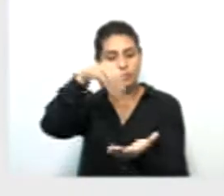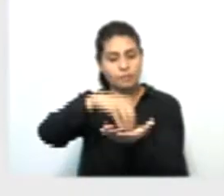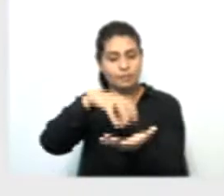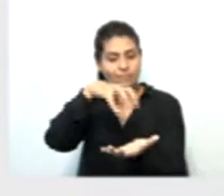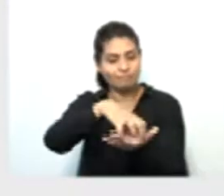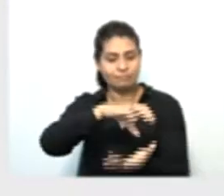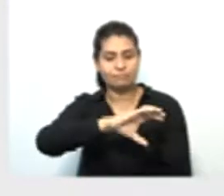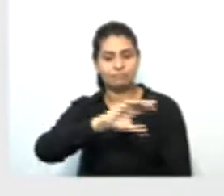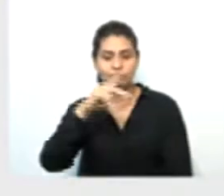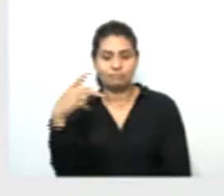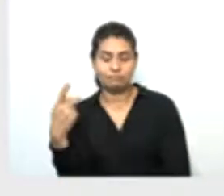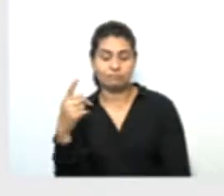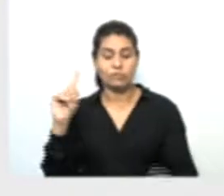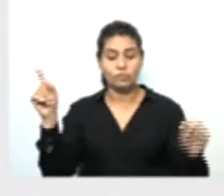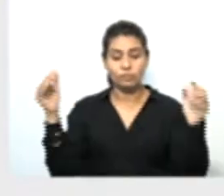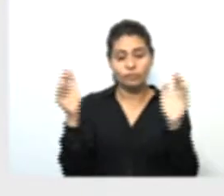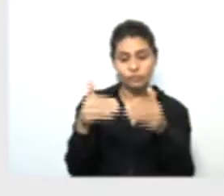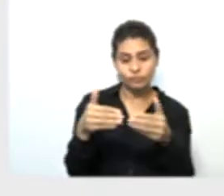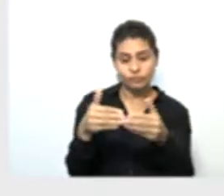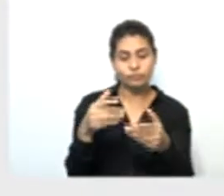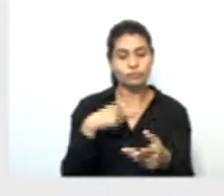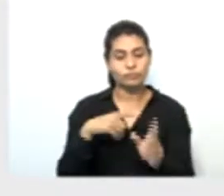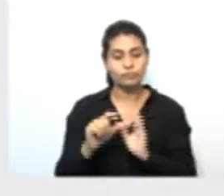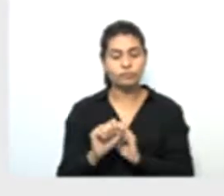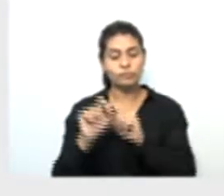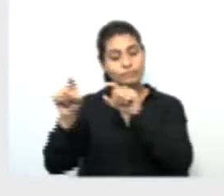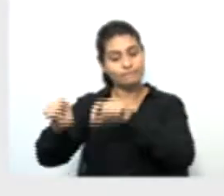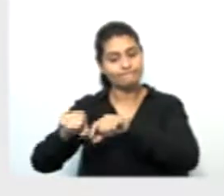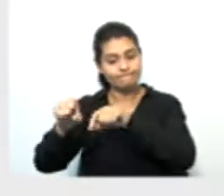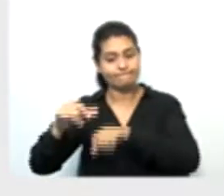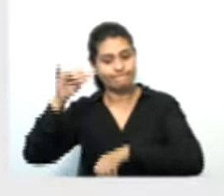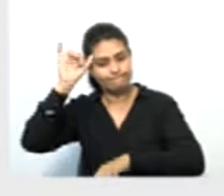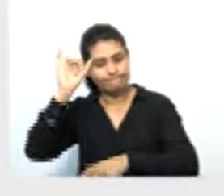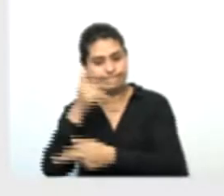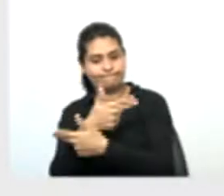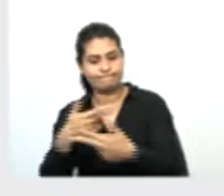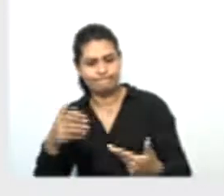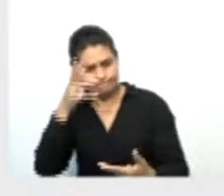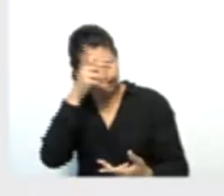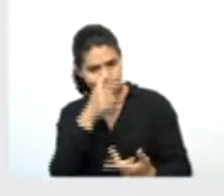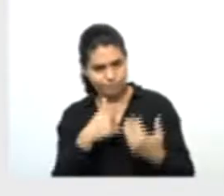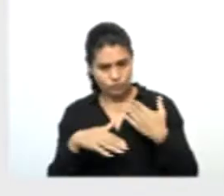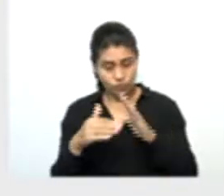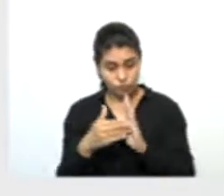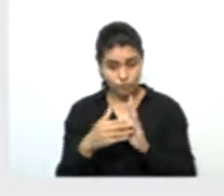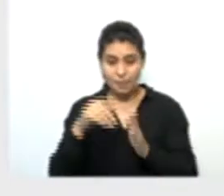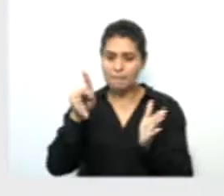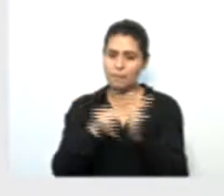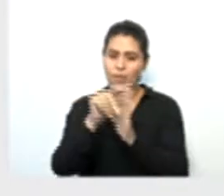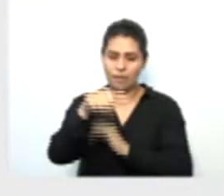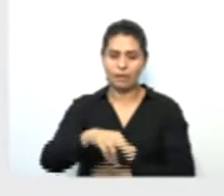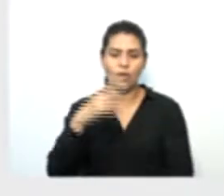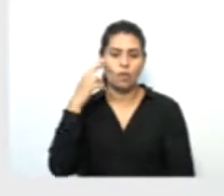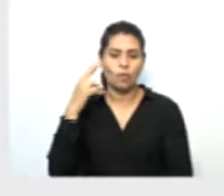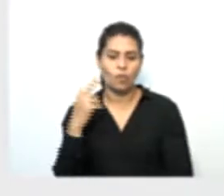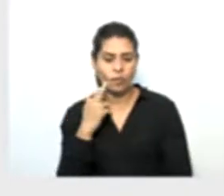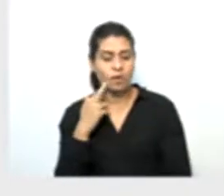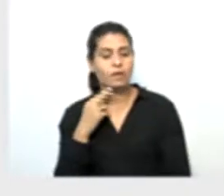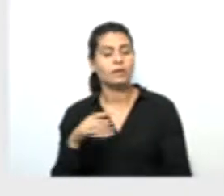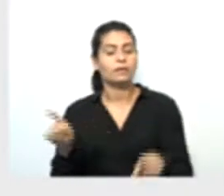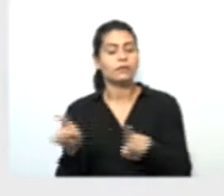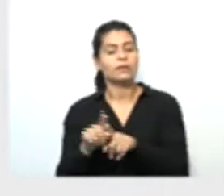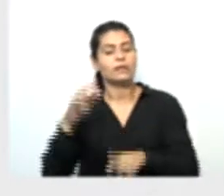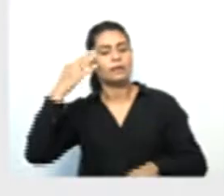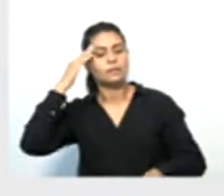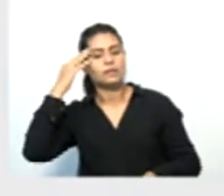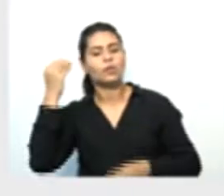cooperativa, com foco nas cooperativas agrícolas e agropecuárias, que é o que a gente mais vê aqui no nosso estado, e também entender